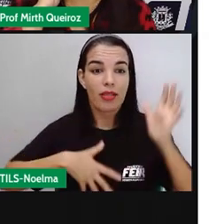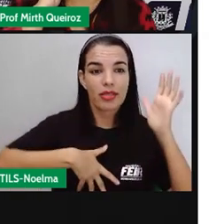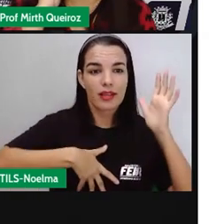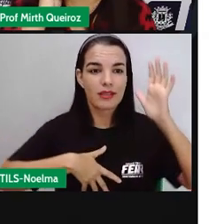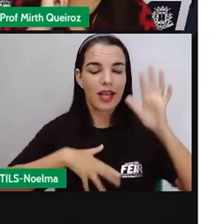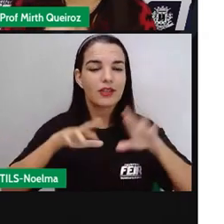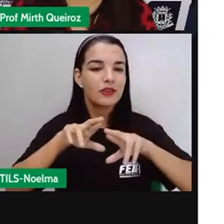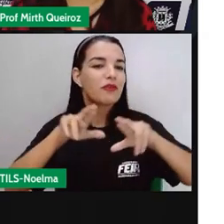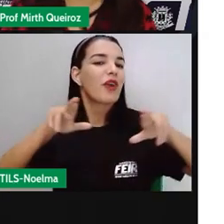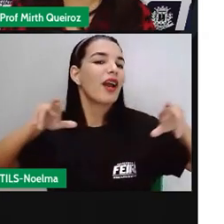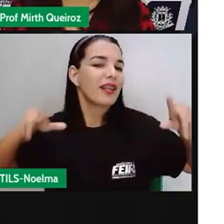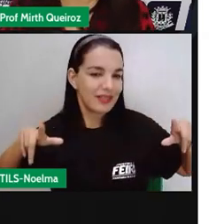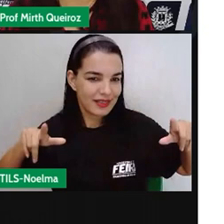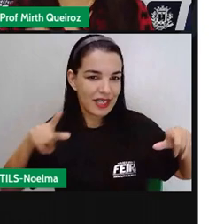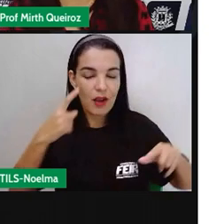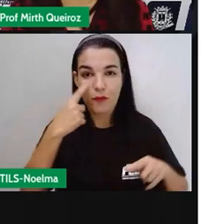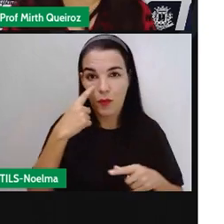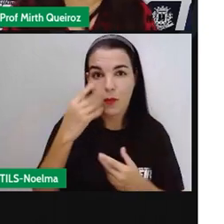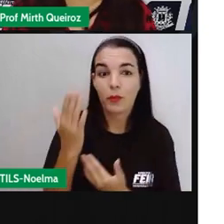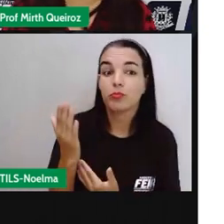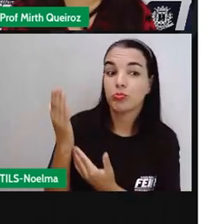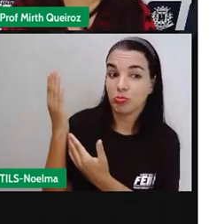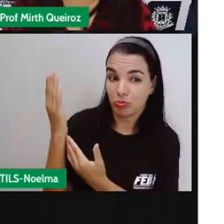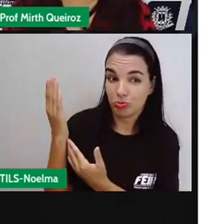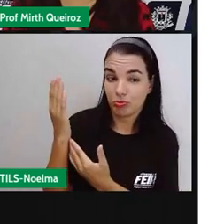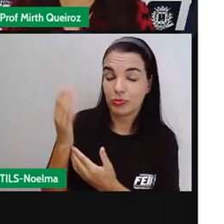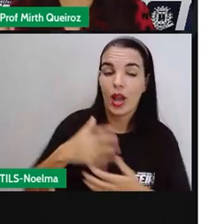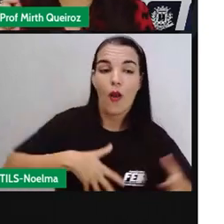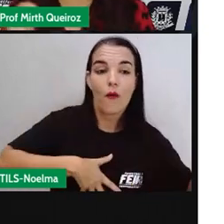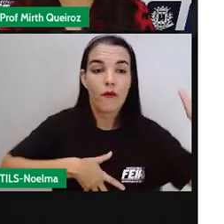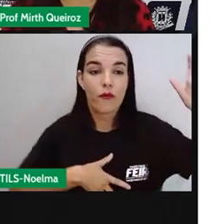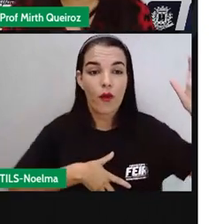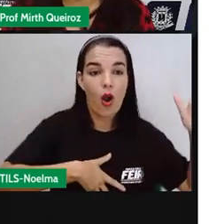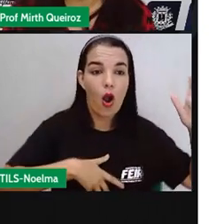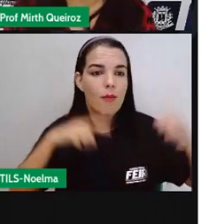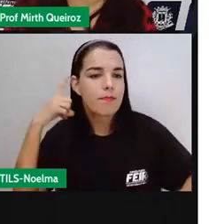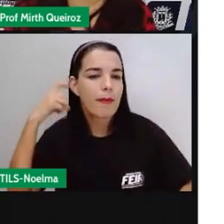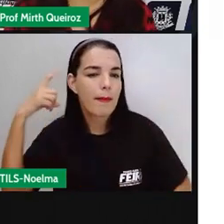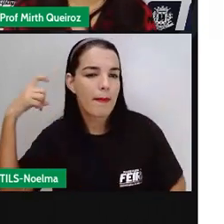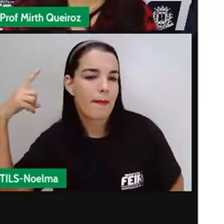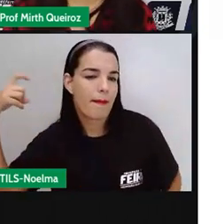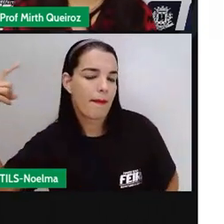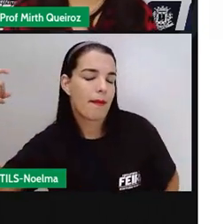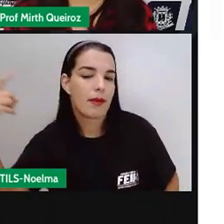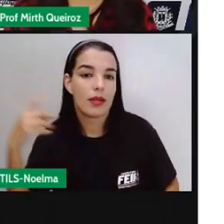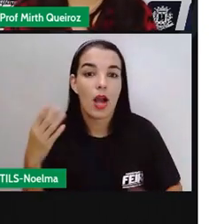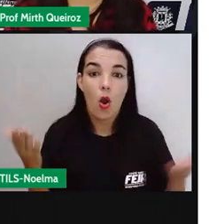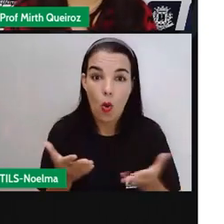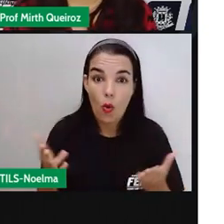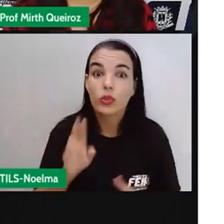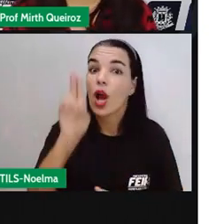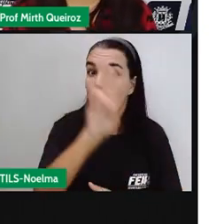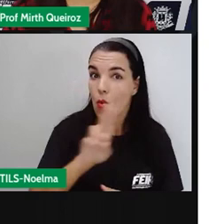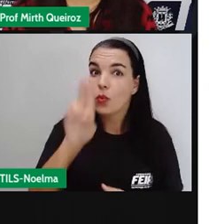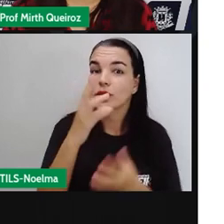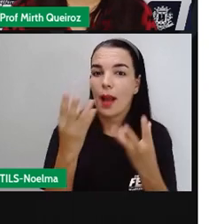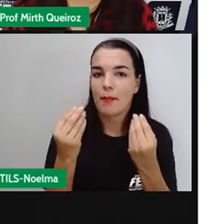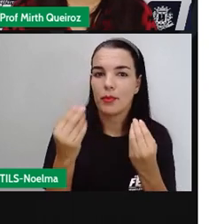vocês um tipo de forró, que é o forró eletrônico, que está sendo muito utilizado nos dias de hoje.